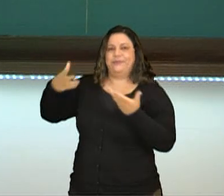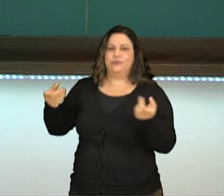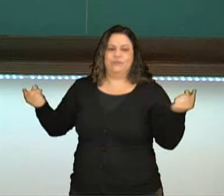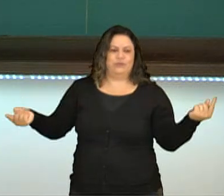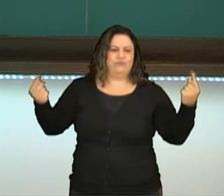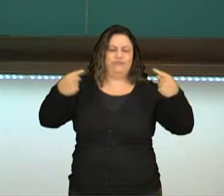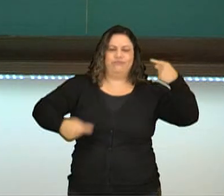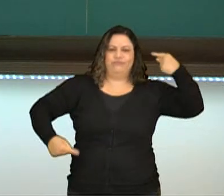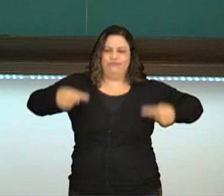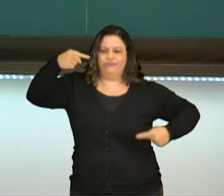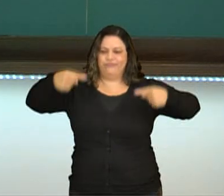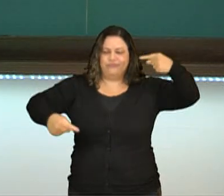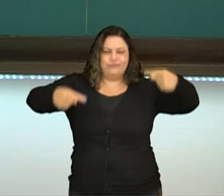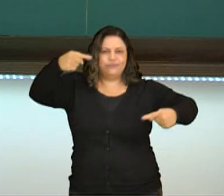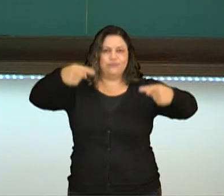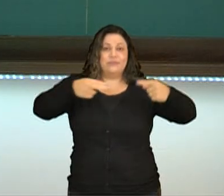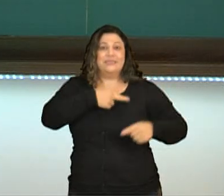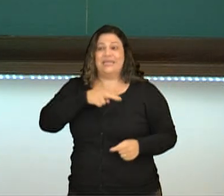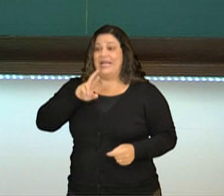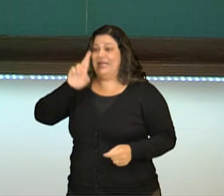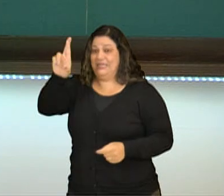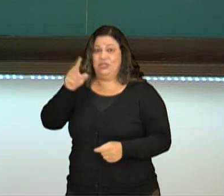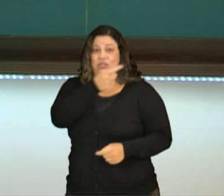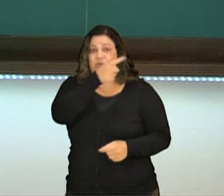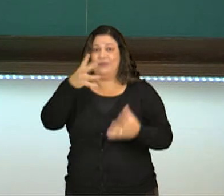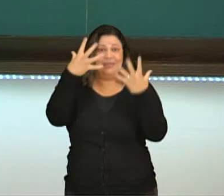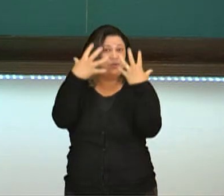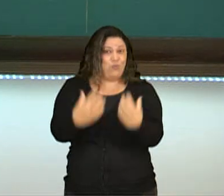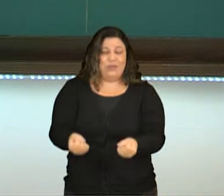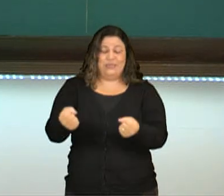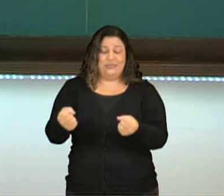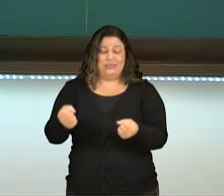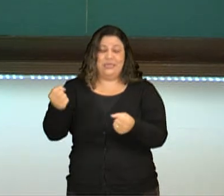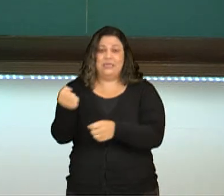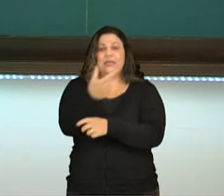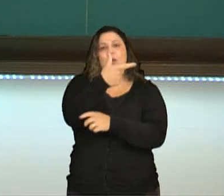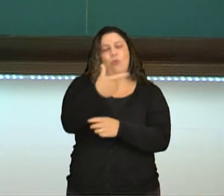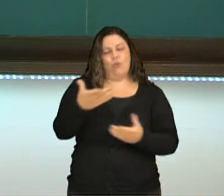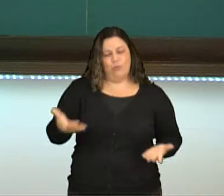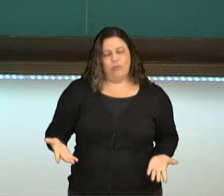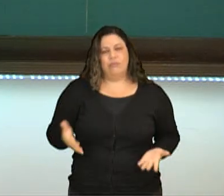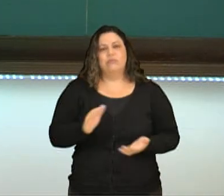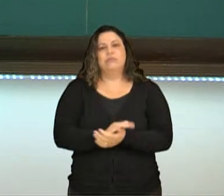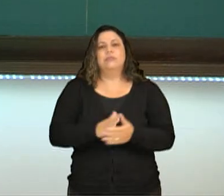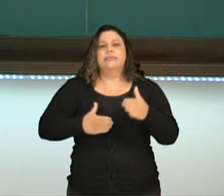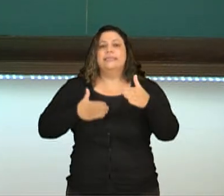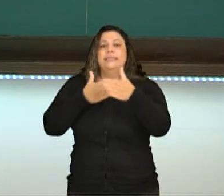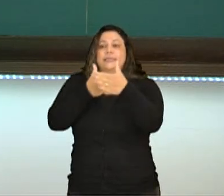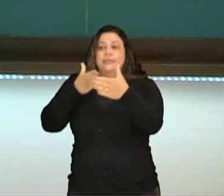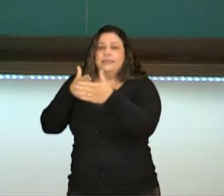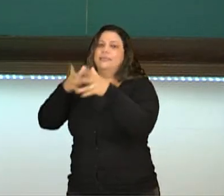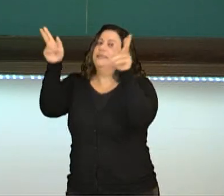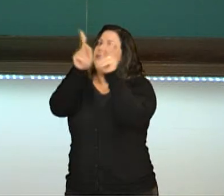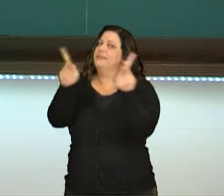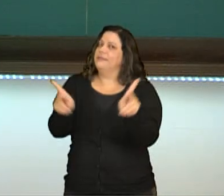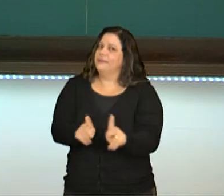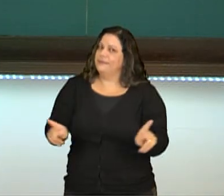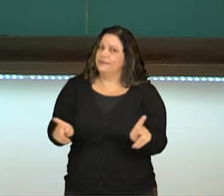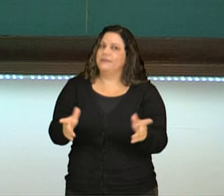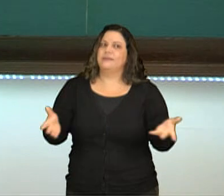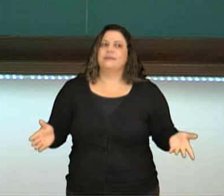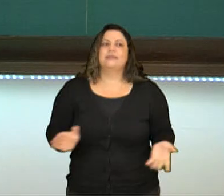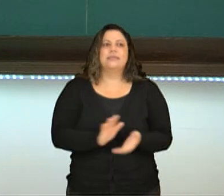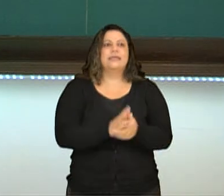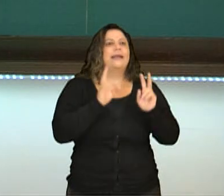tem grupos religiosos que não aceitam a existência do outro lado. Um grande obstáculo para a paz. Ainda,